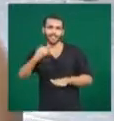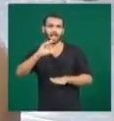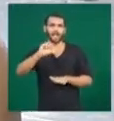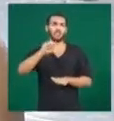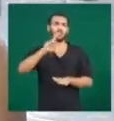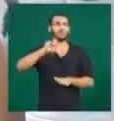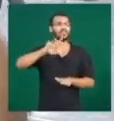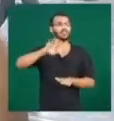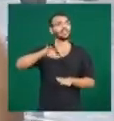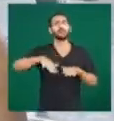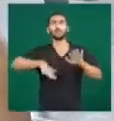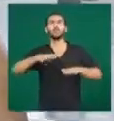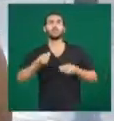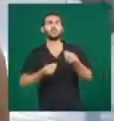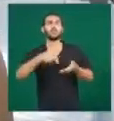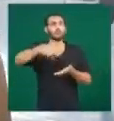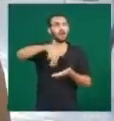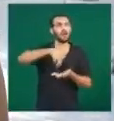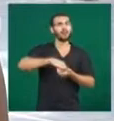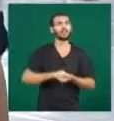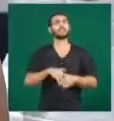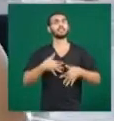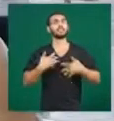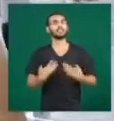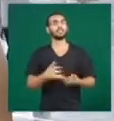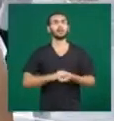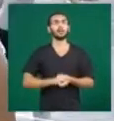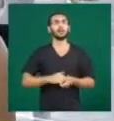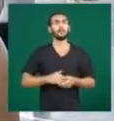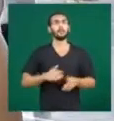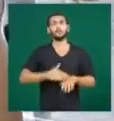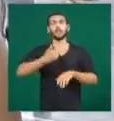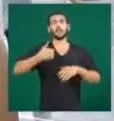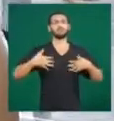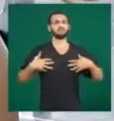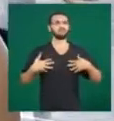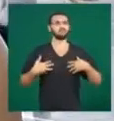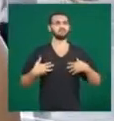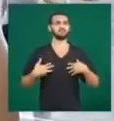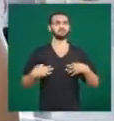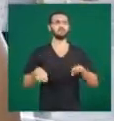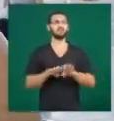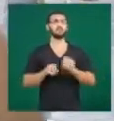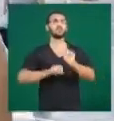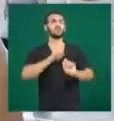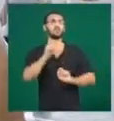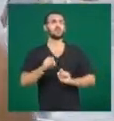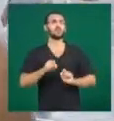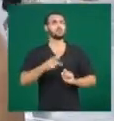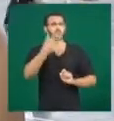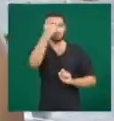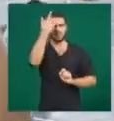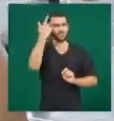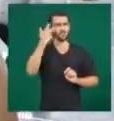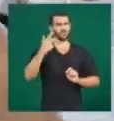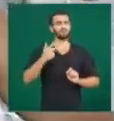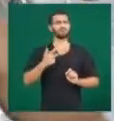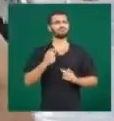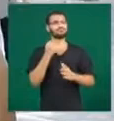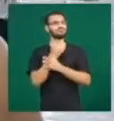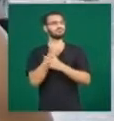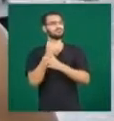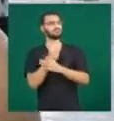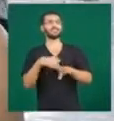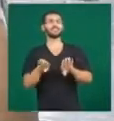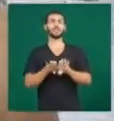dos movimentos que o seu professor passar. Então, melhora a postura, melhora confiança, melhora